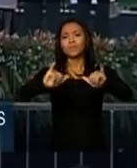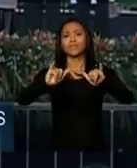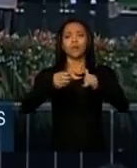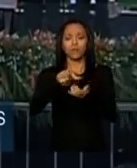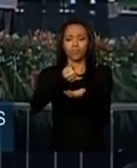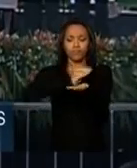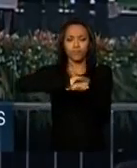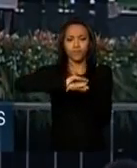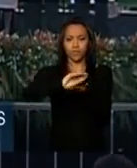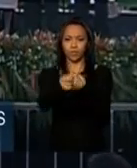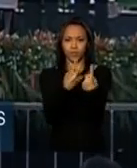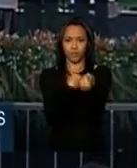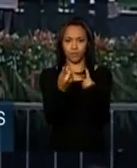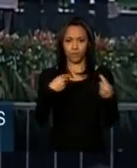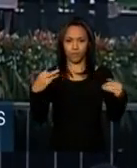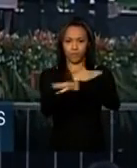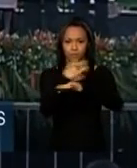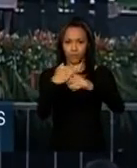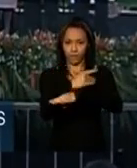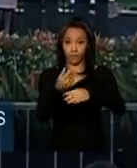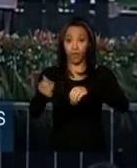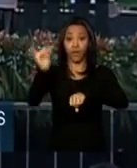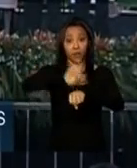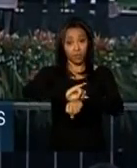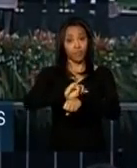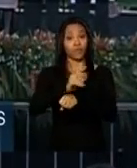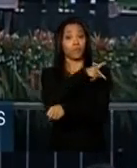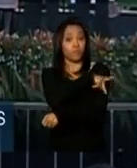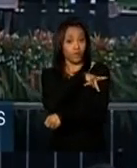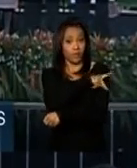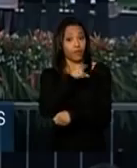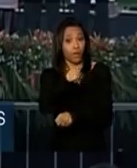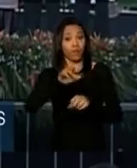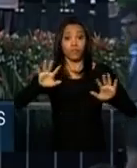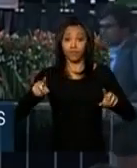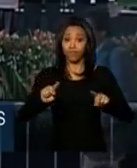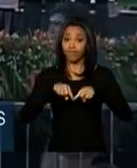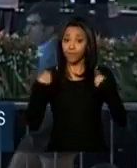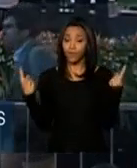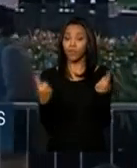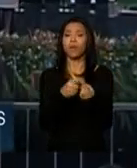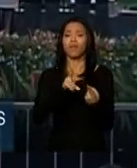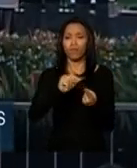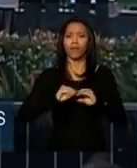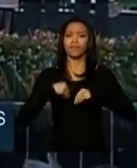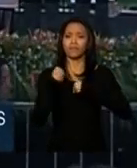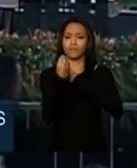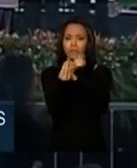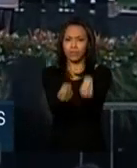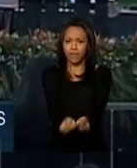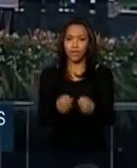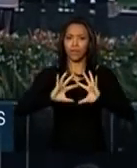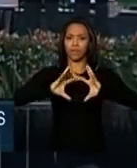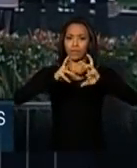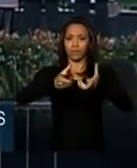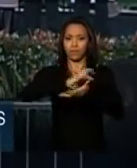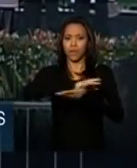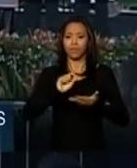mobilidade urbana para a capital do Piauí. Nessa cerimônia, ela também vai entregar máquinas para